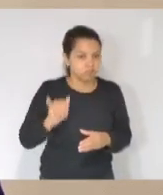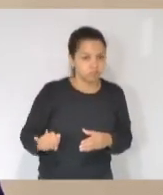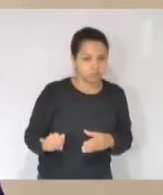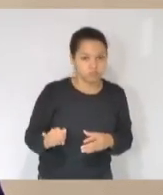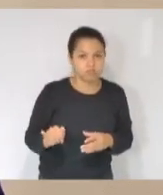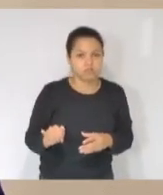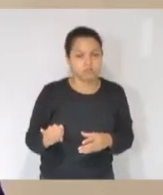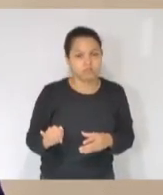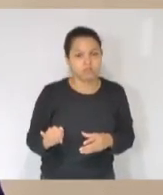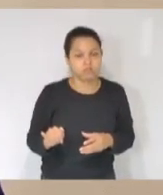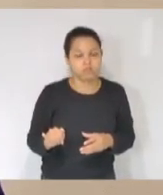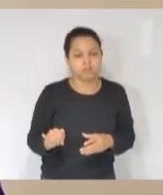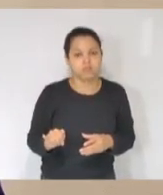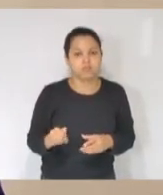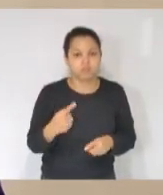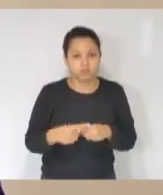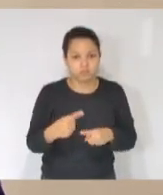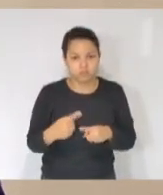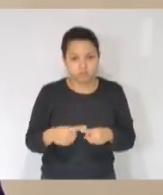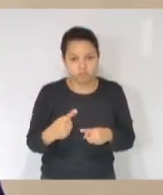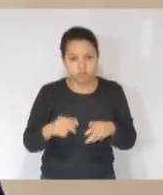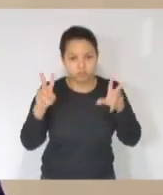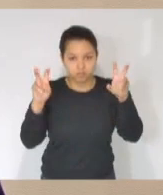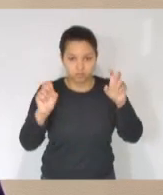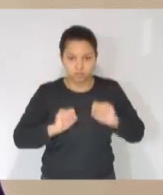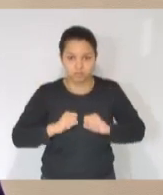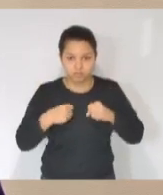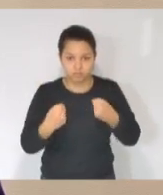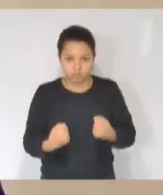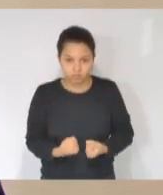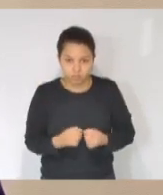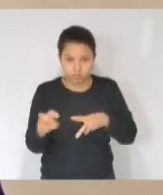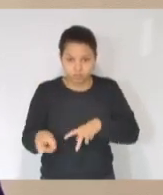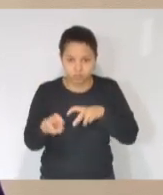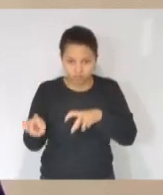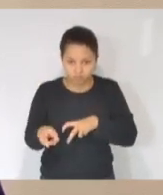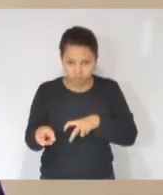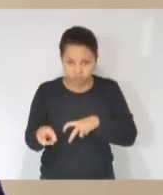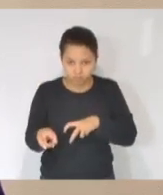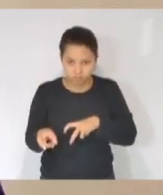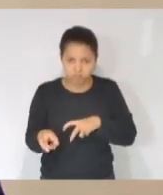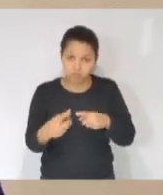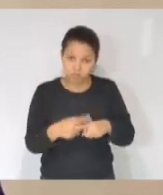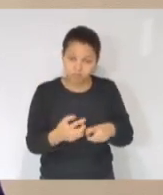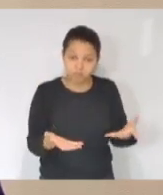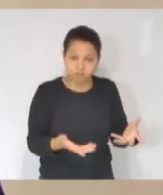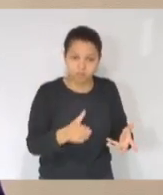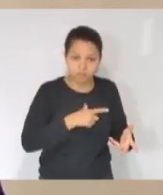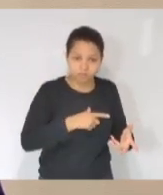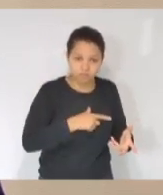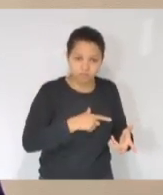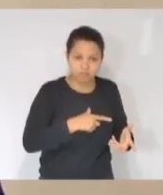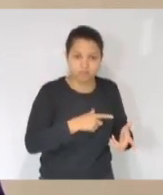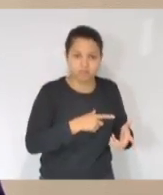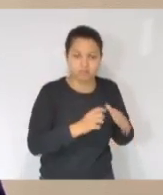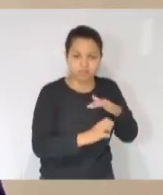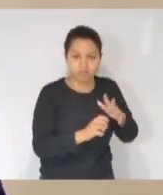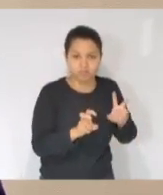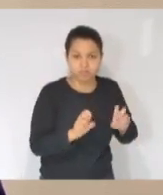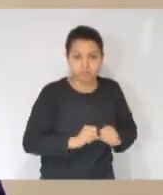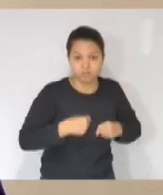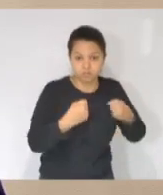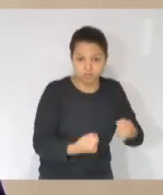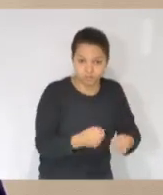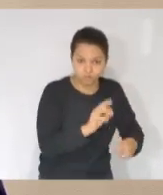somente da defesa do agricultor, porque hoje nós temos quem faz a defesa do índio, mas nós não temos quem faça a defesa do agricultor. Então, esse grupo